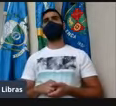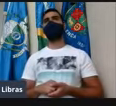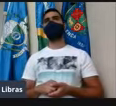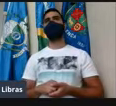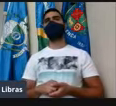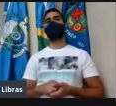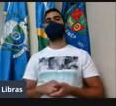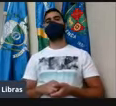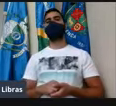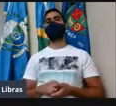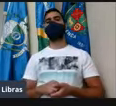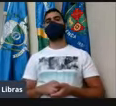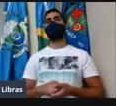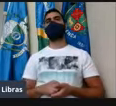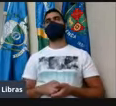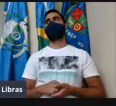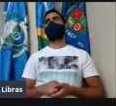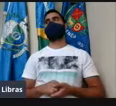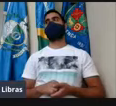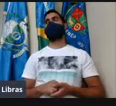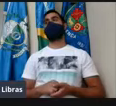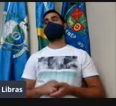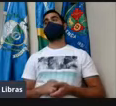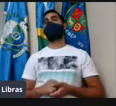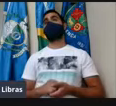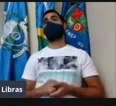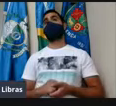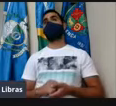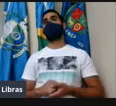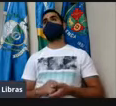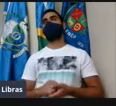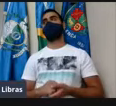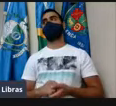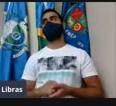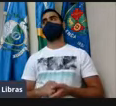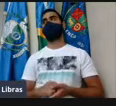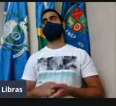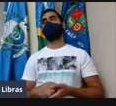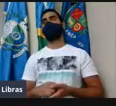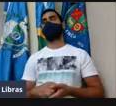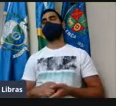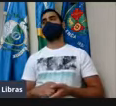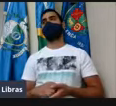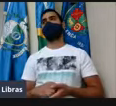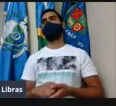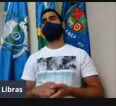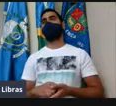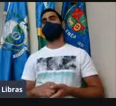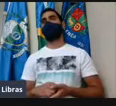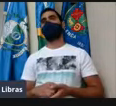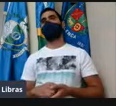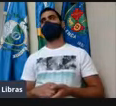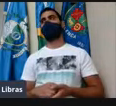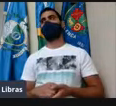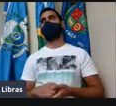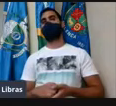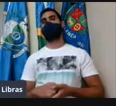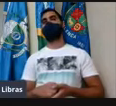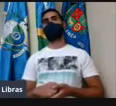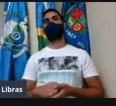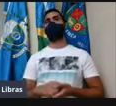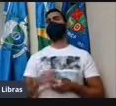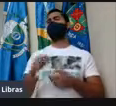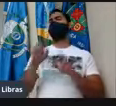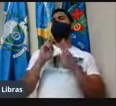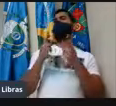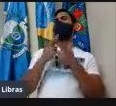pela... Sim, não, vereadora. Mas pela ordem alfabética? Sim, não, mas na sessão passada, o vereador Marquinho, ele solicitou a mesa,